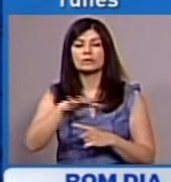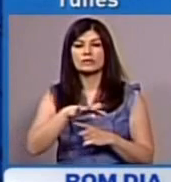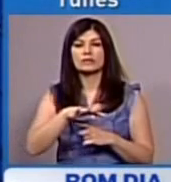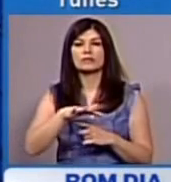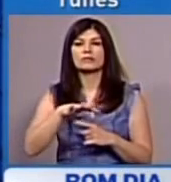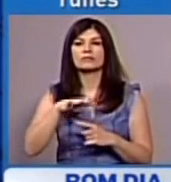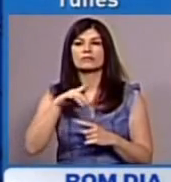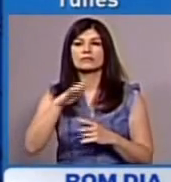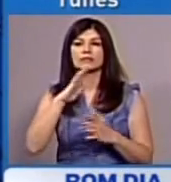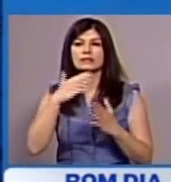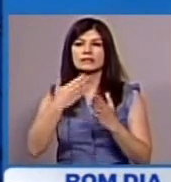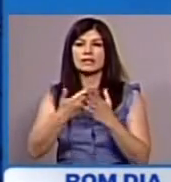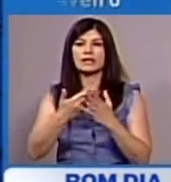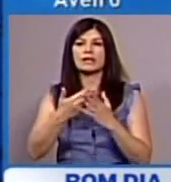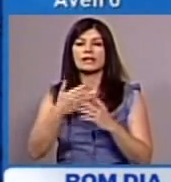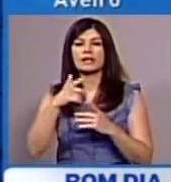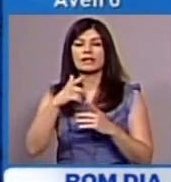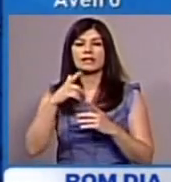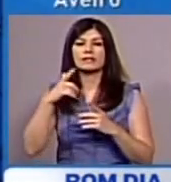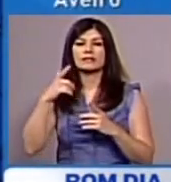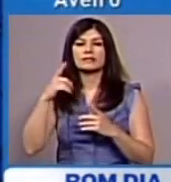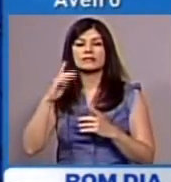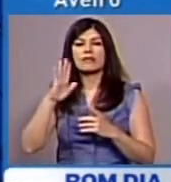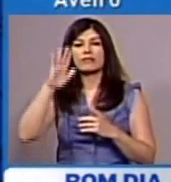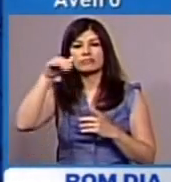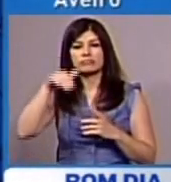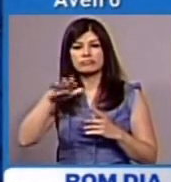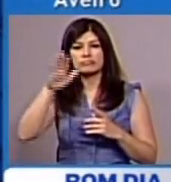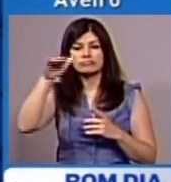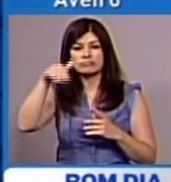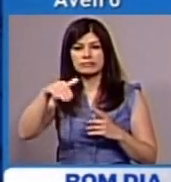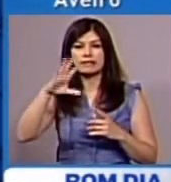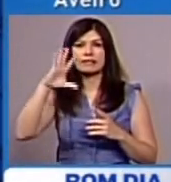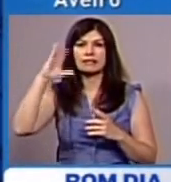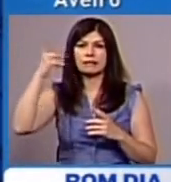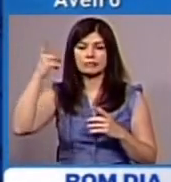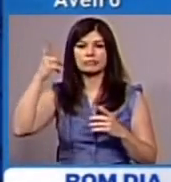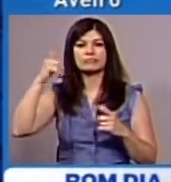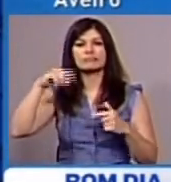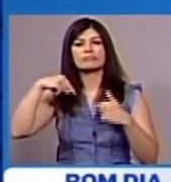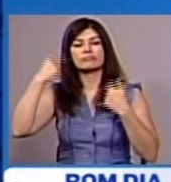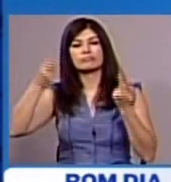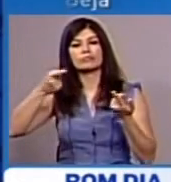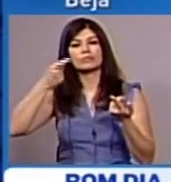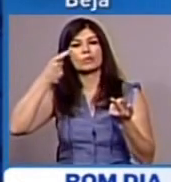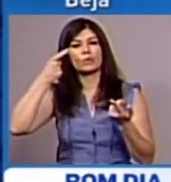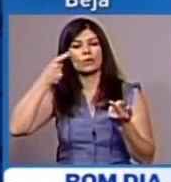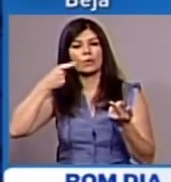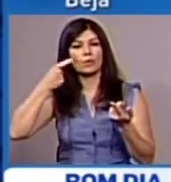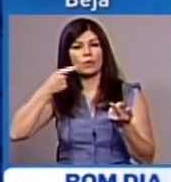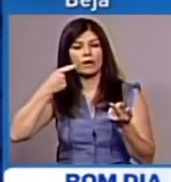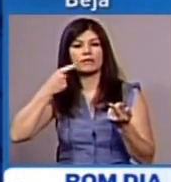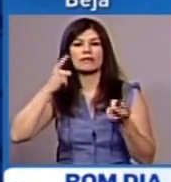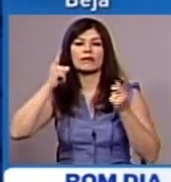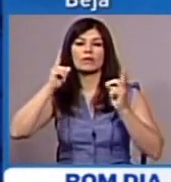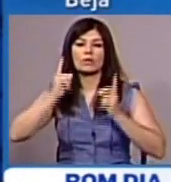ter alguma instabilidade já no final do dia de amanhã, e aumentar essa instabilidade para o dia de quarta-feira, e a temperatura a começar a